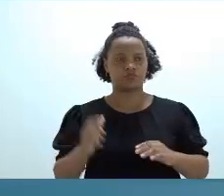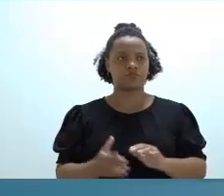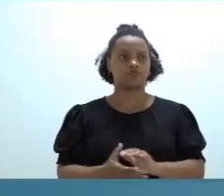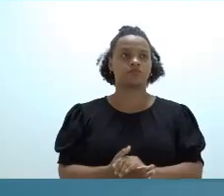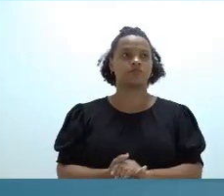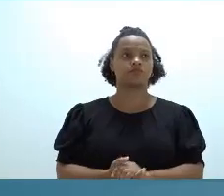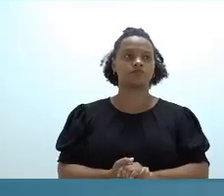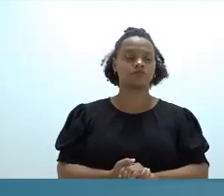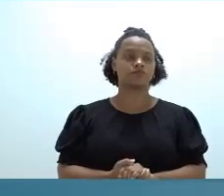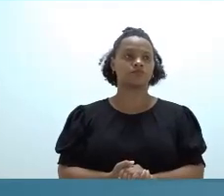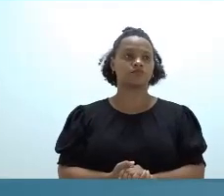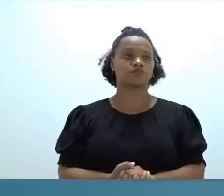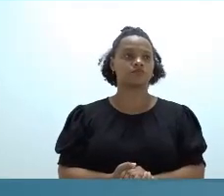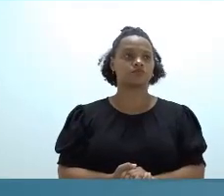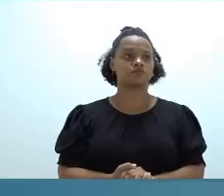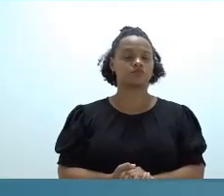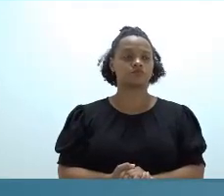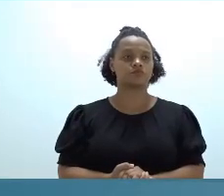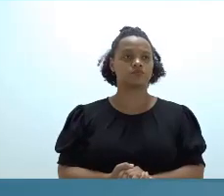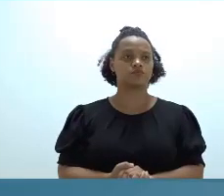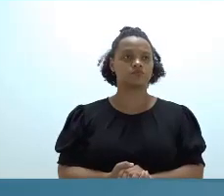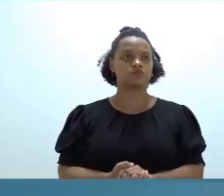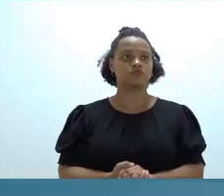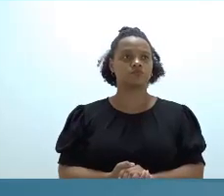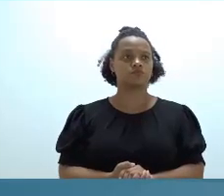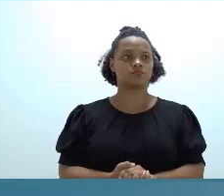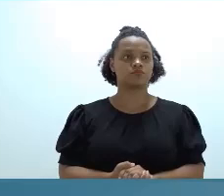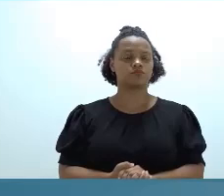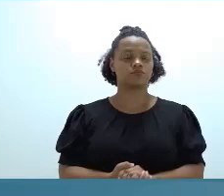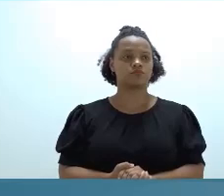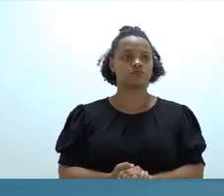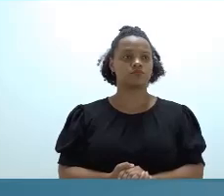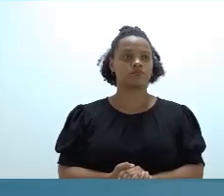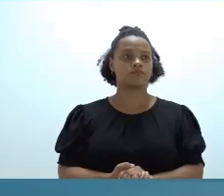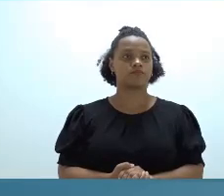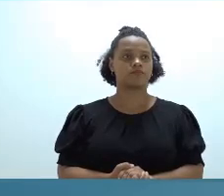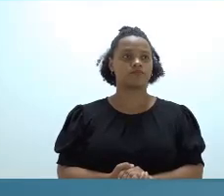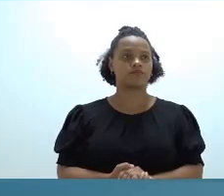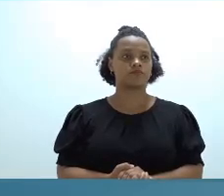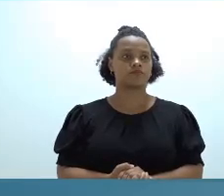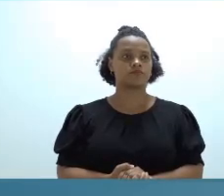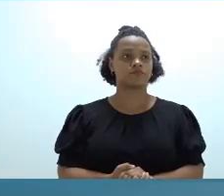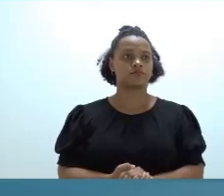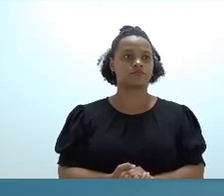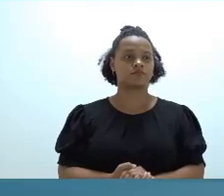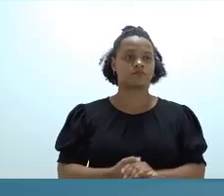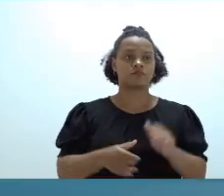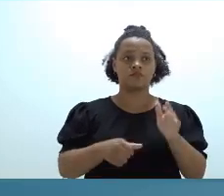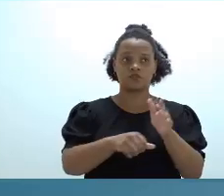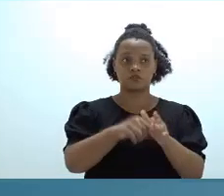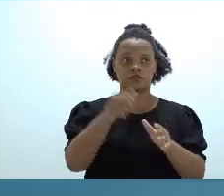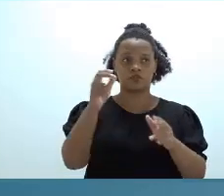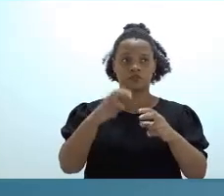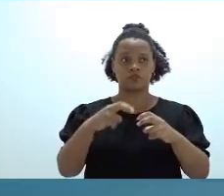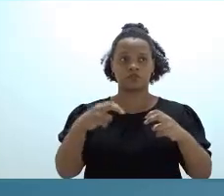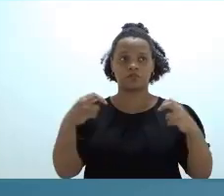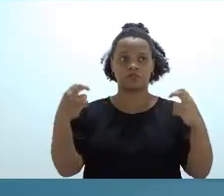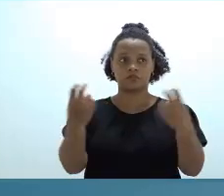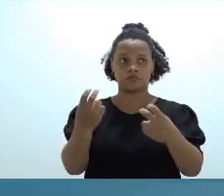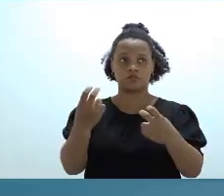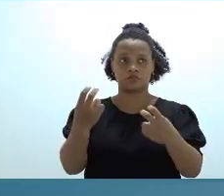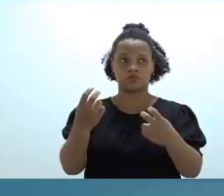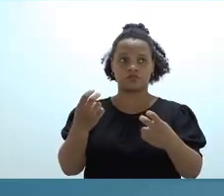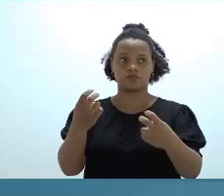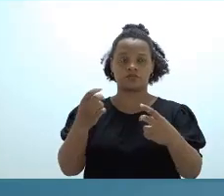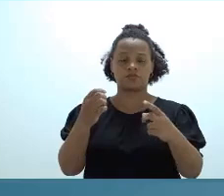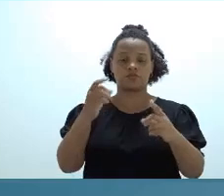Trata-se de dúvida não manifestada sobre a forma de conflito instaurada entre a primeira turma de direito privado e a segunda turma de direito